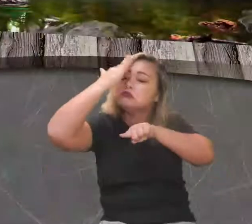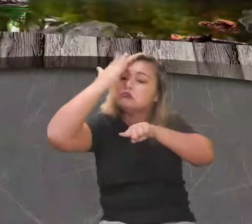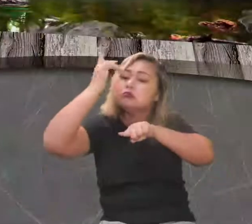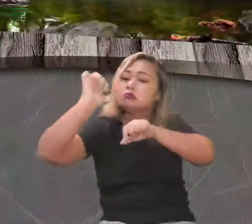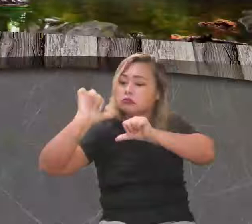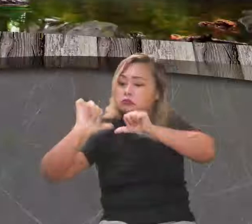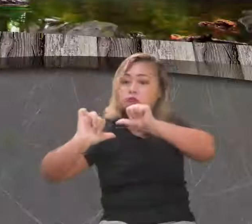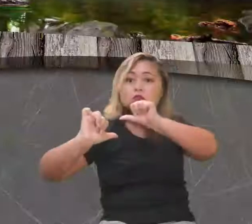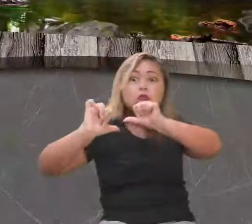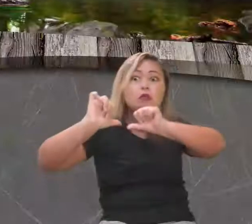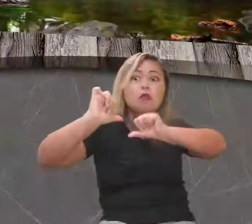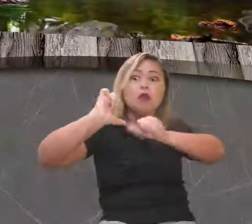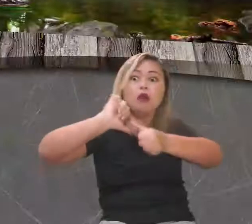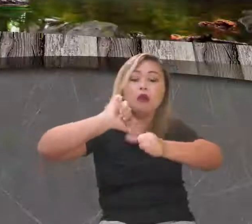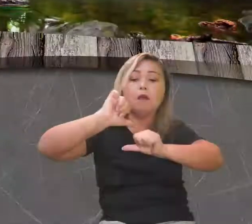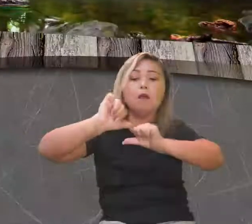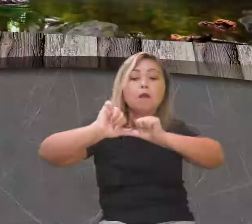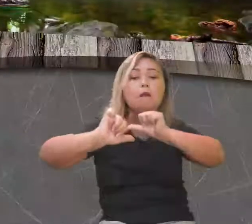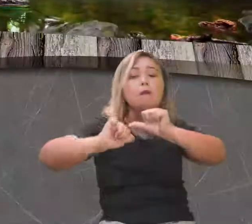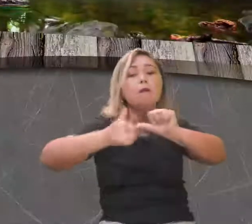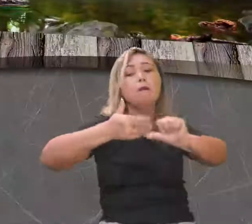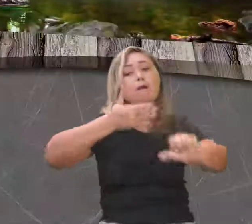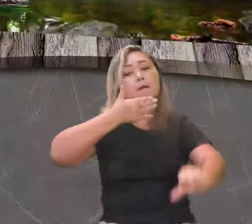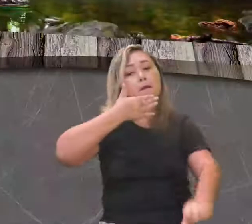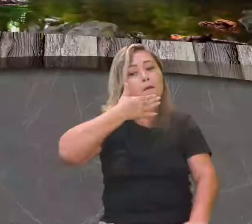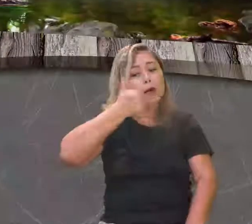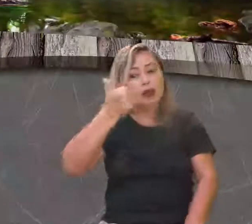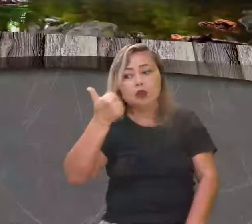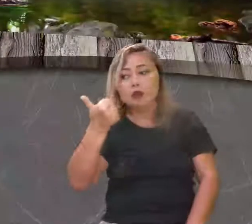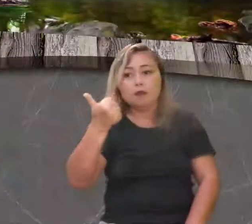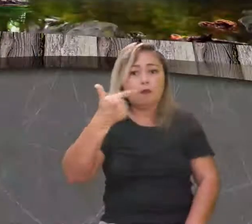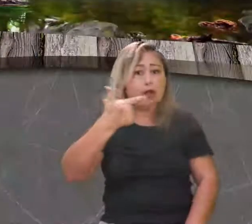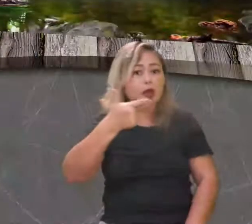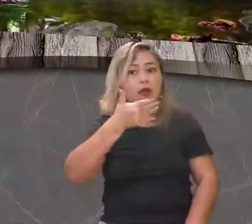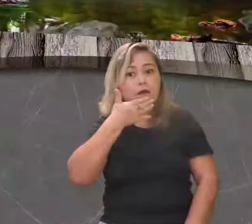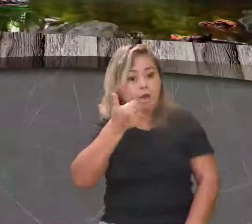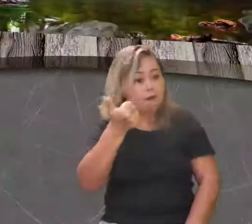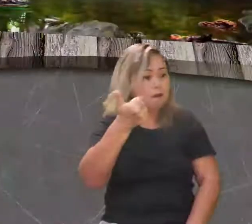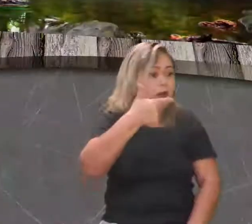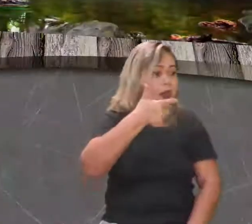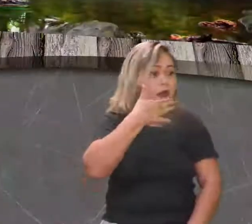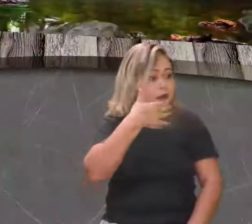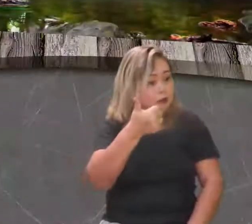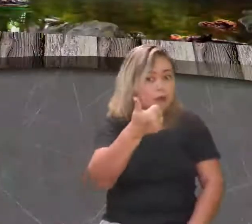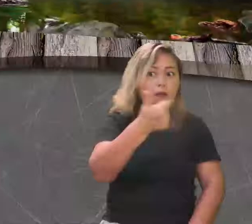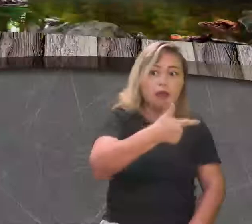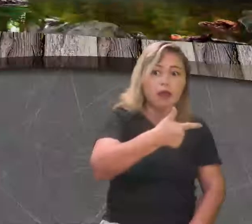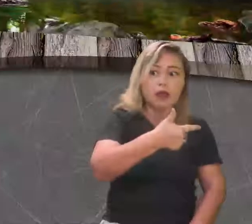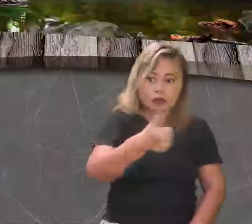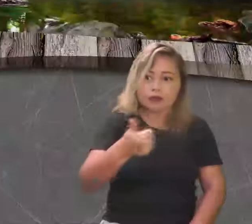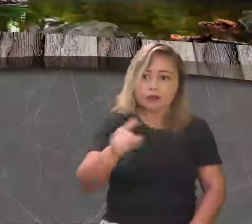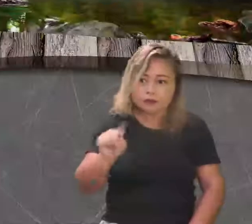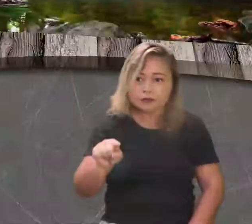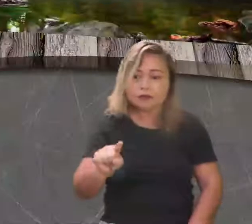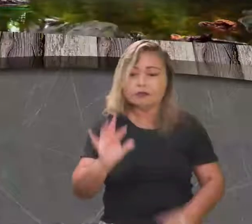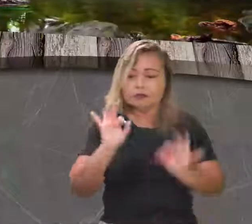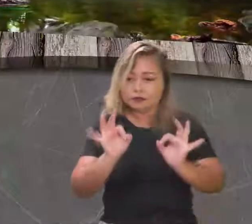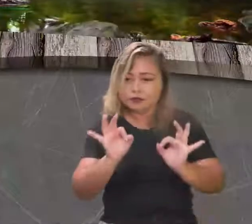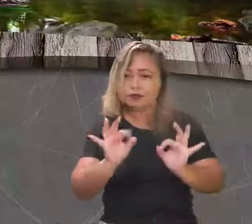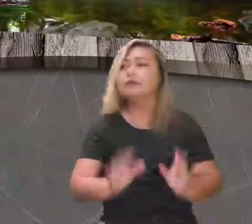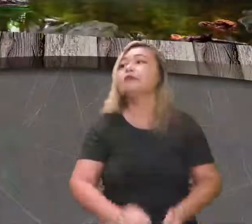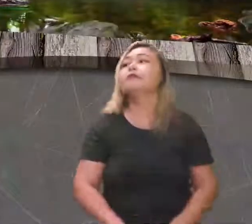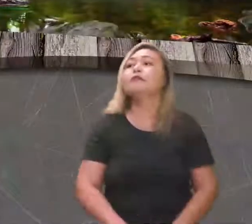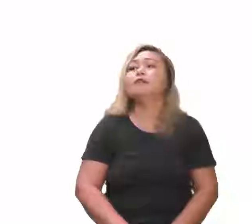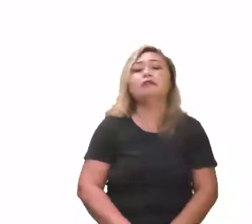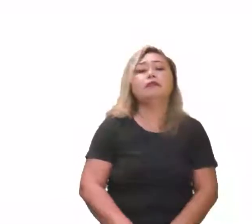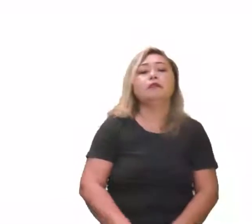de mudanças que trazem a melhoria, favorecem a melhoria, tá certo? Então, olha